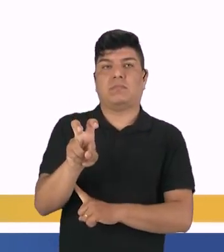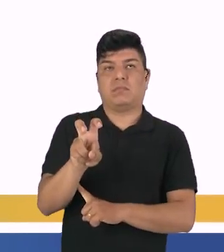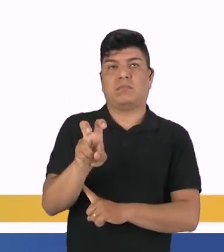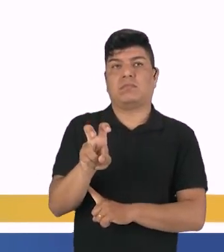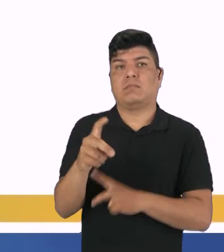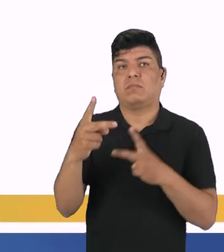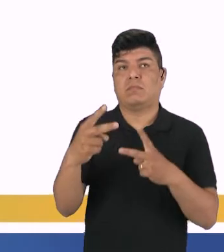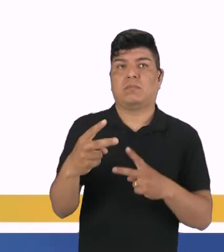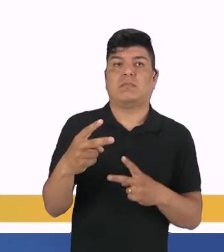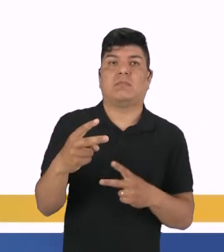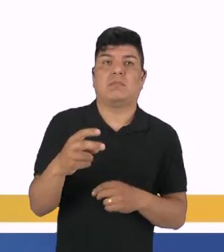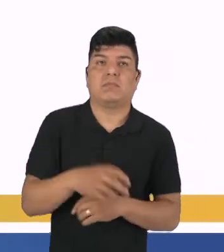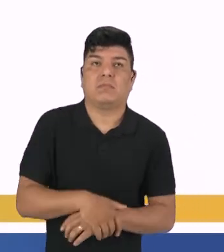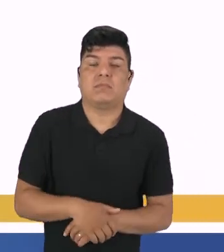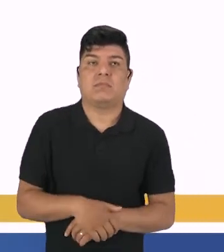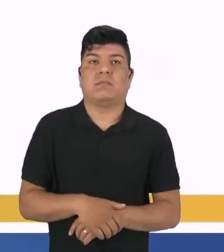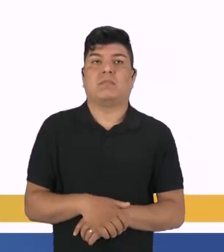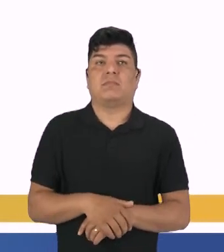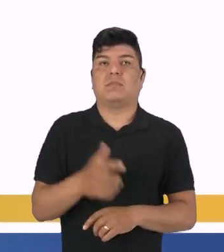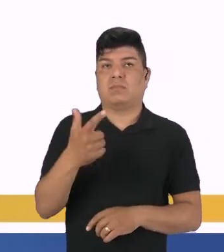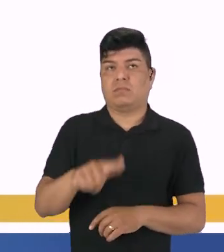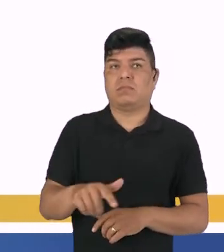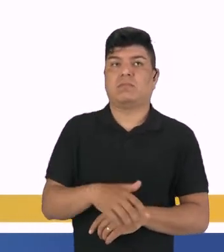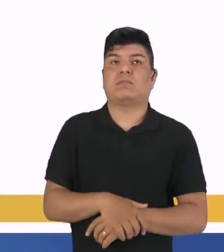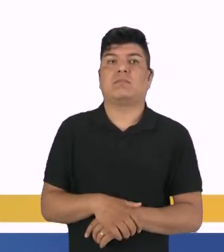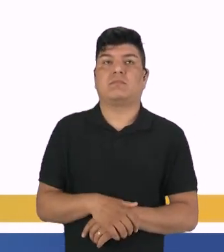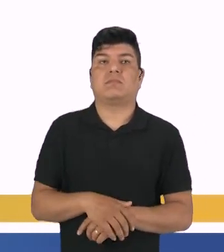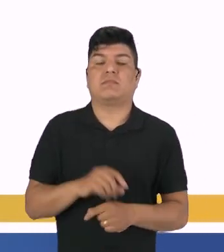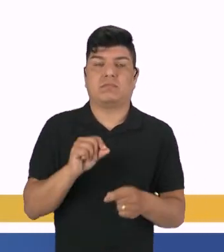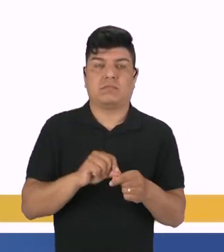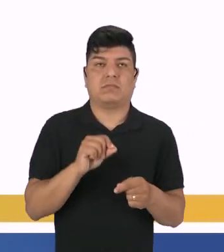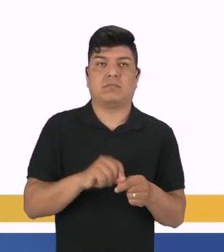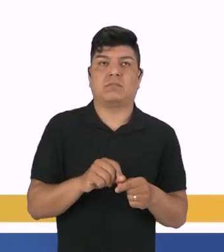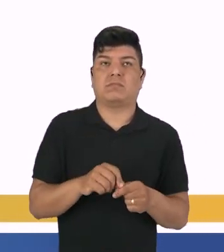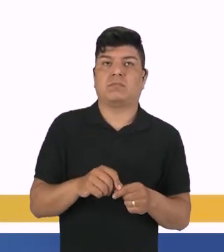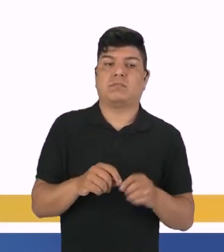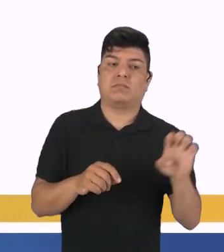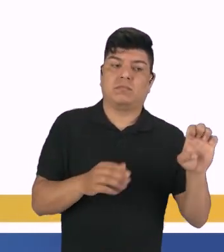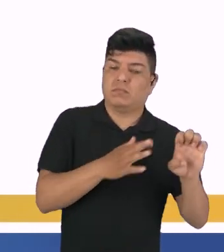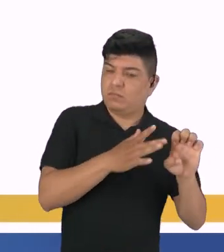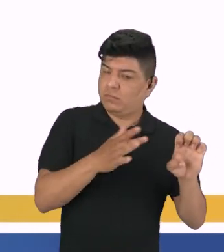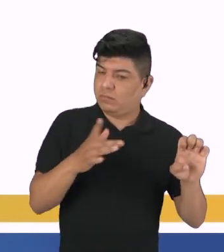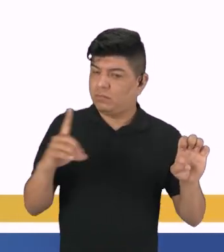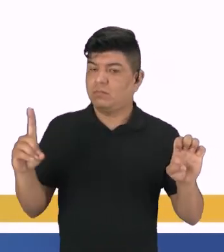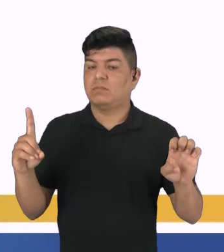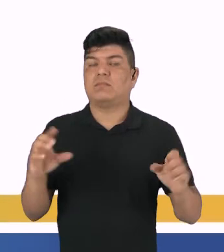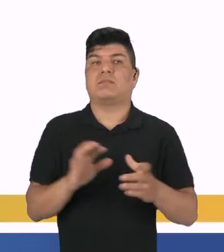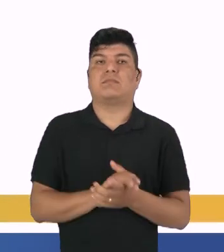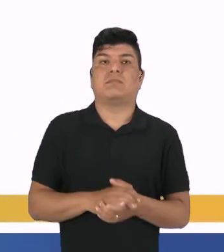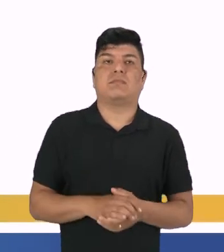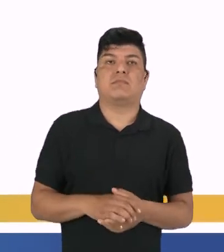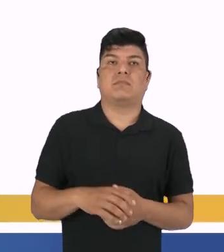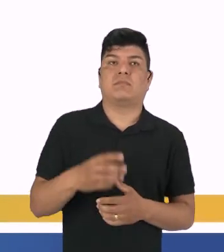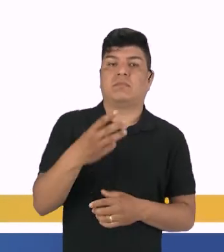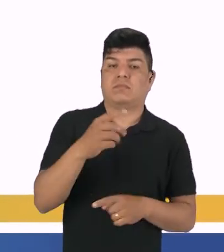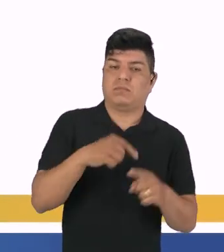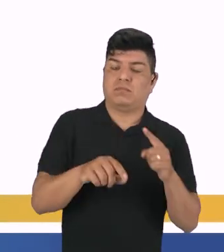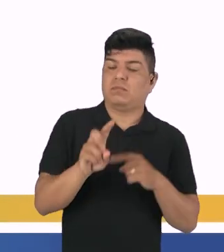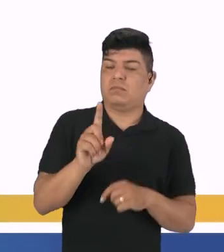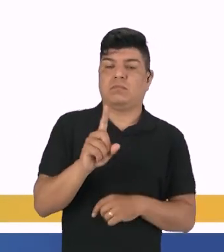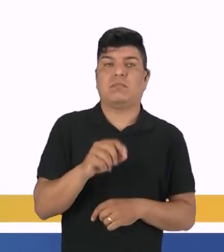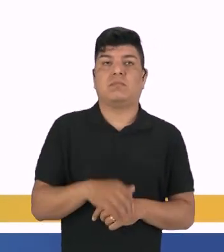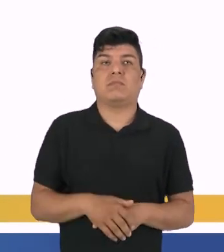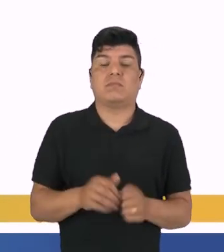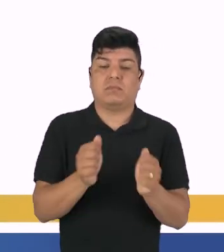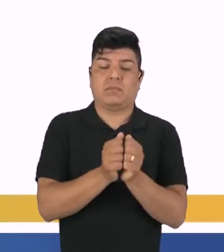3.875 dividido para 5, né? Aí, novamente, eu vou fazer aquela situação, ó, da esquerda para a direita. Ó. 3 não divide para 5,